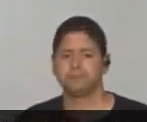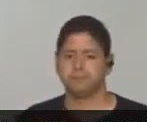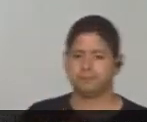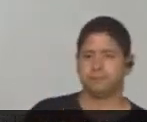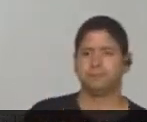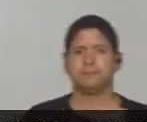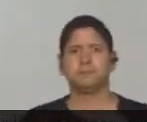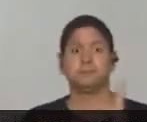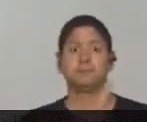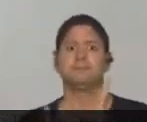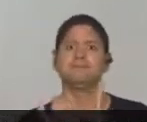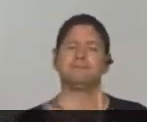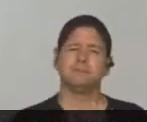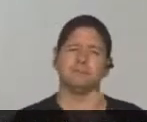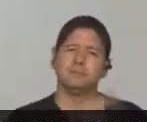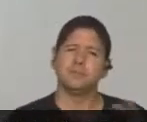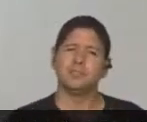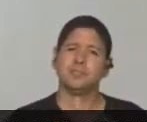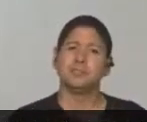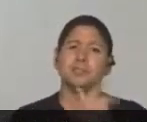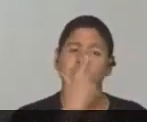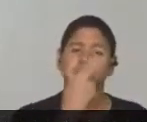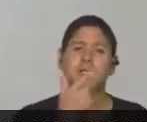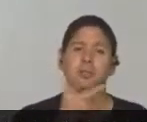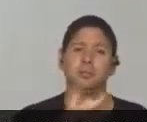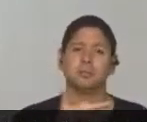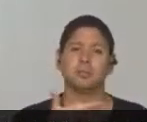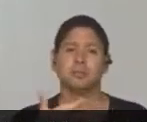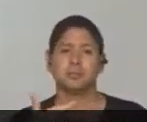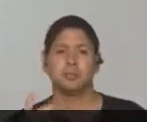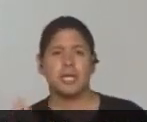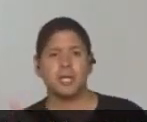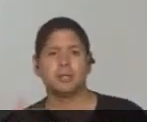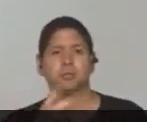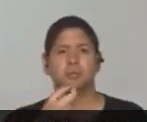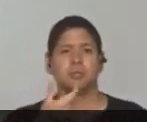patamares que a gente já assiste praticamente desde 2006, 2007 no nosso país.